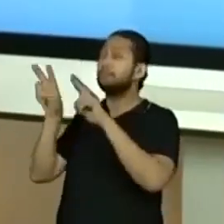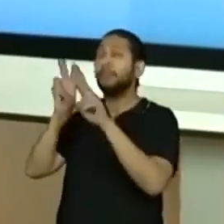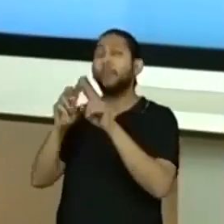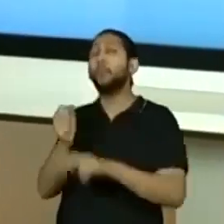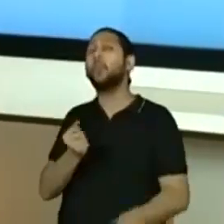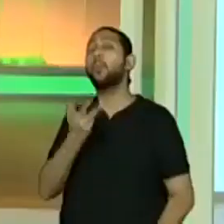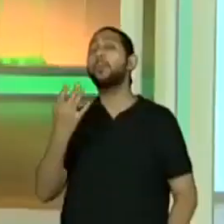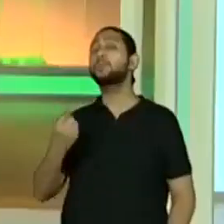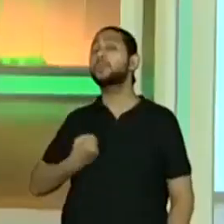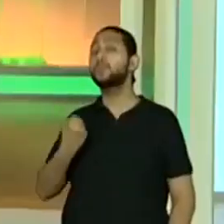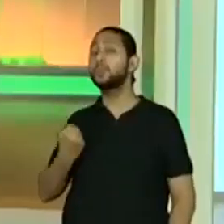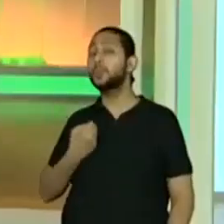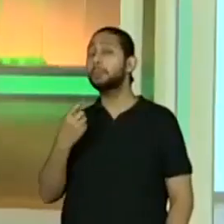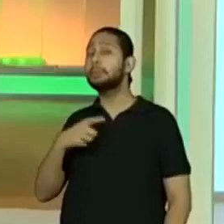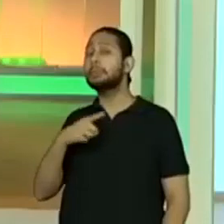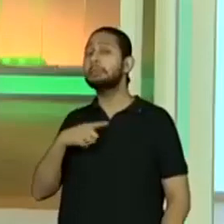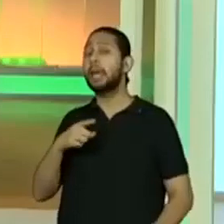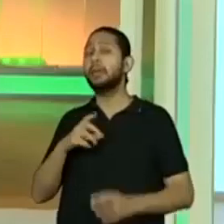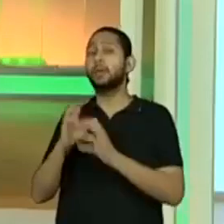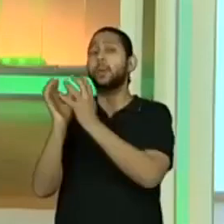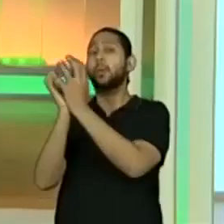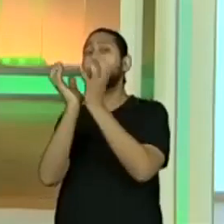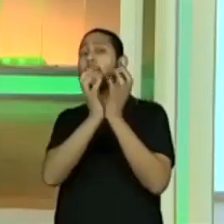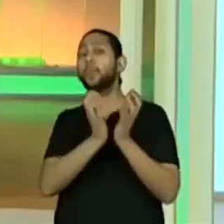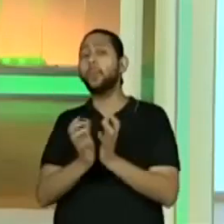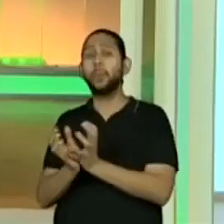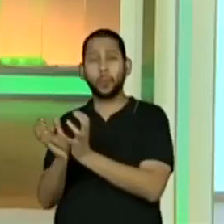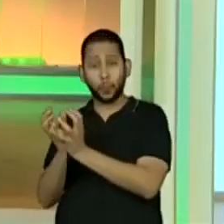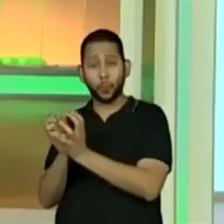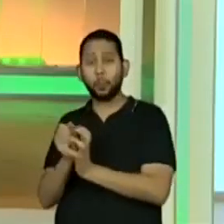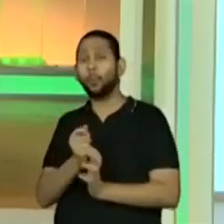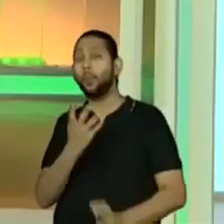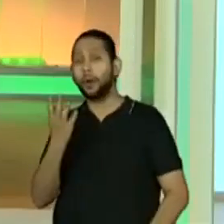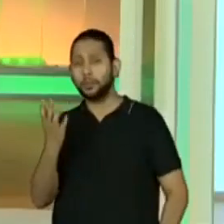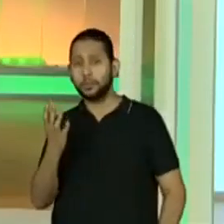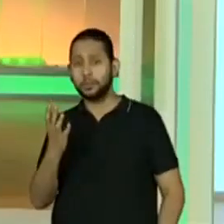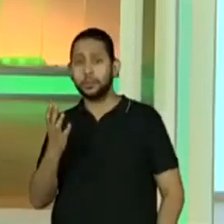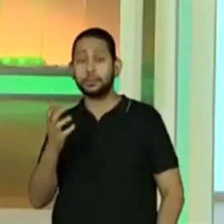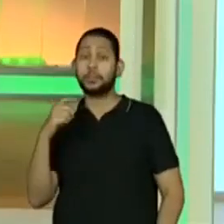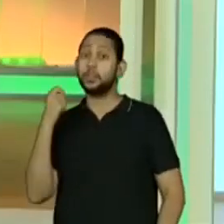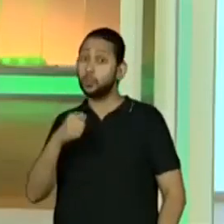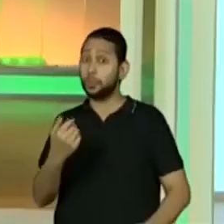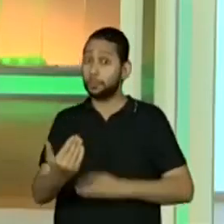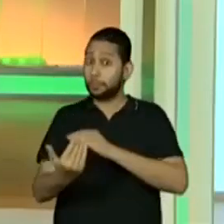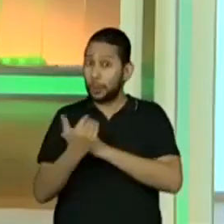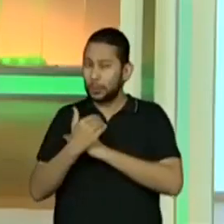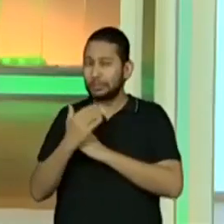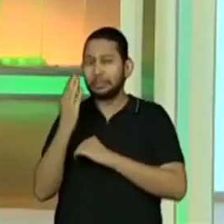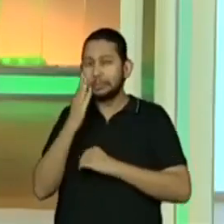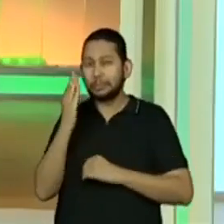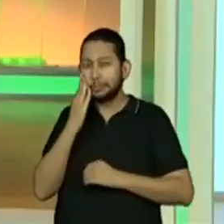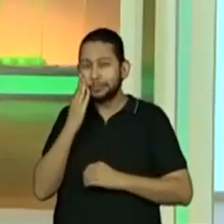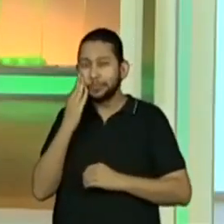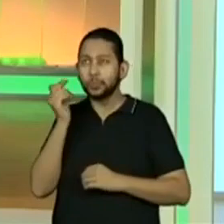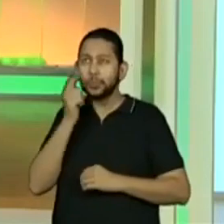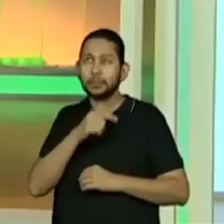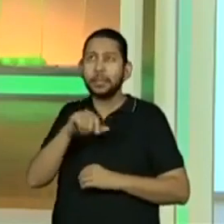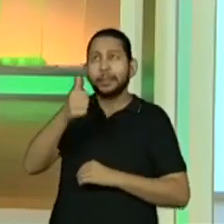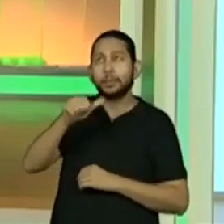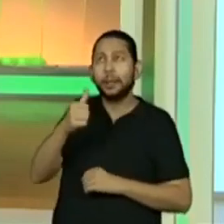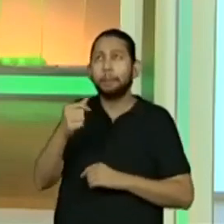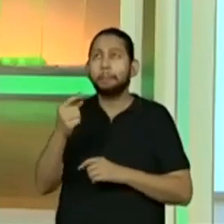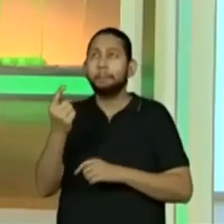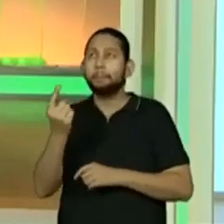quantos algarismos tem cada um dos seus numerais. Isso ajuda a saber e a analisar quem